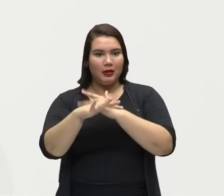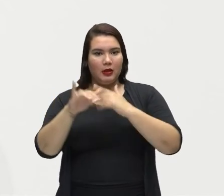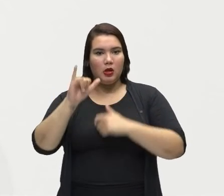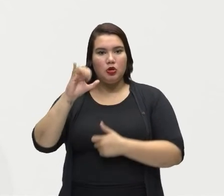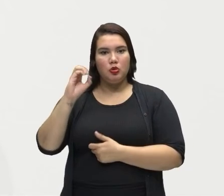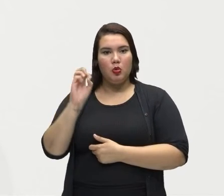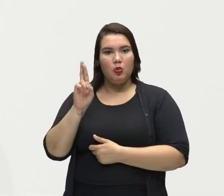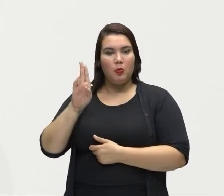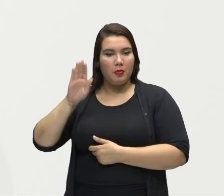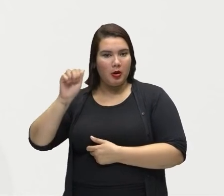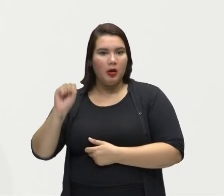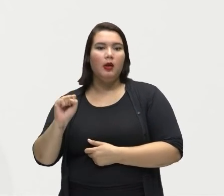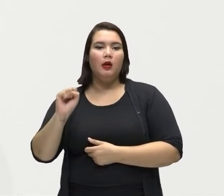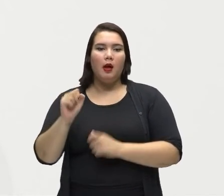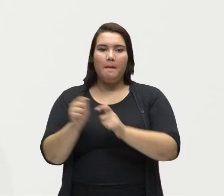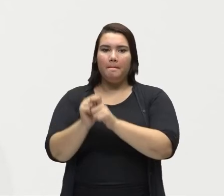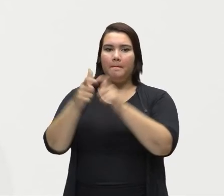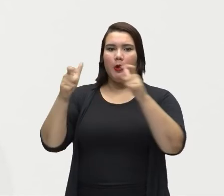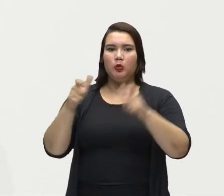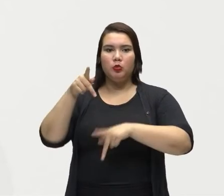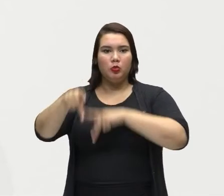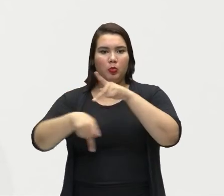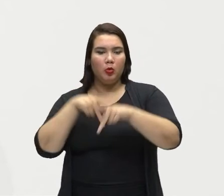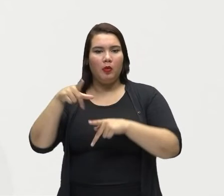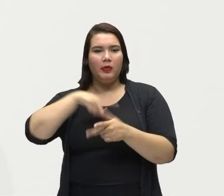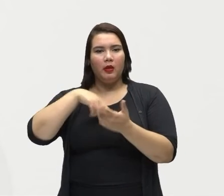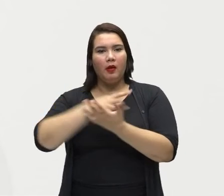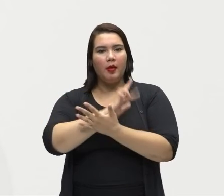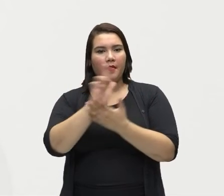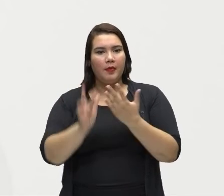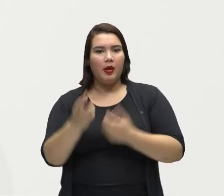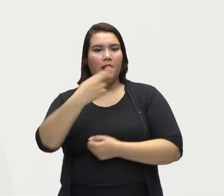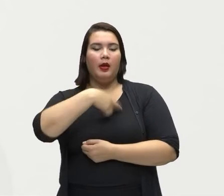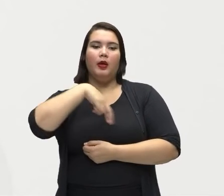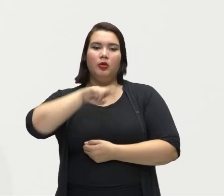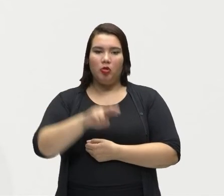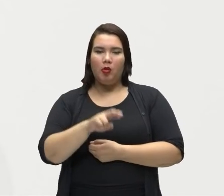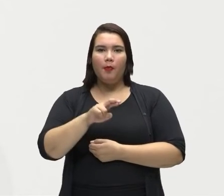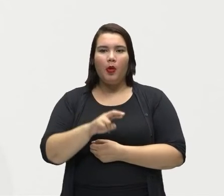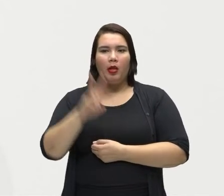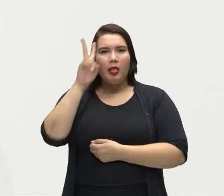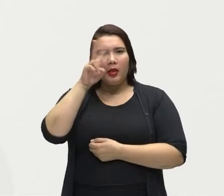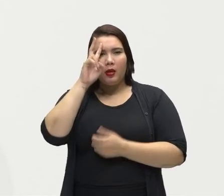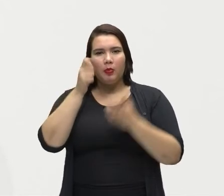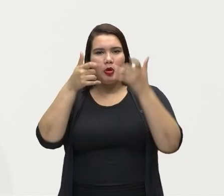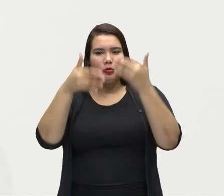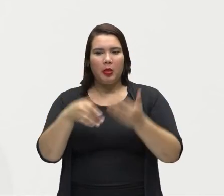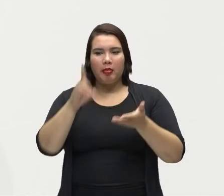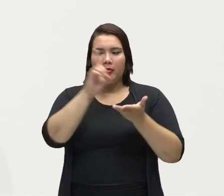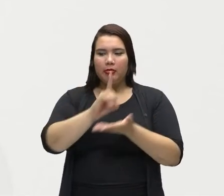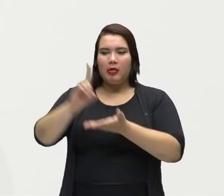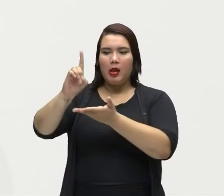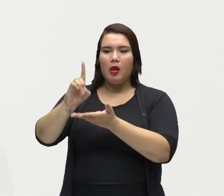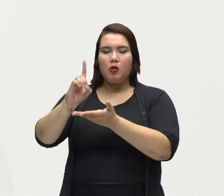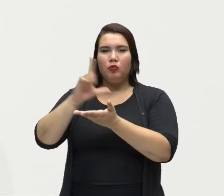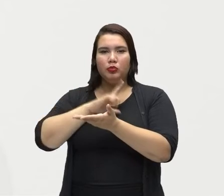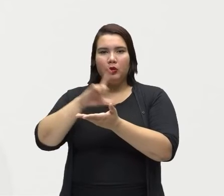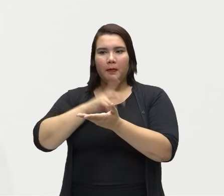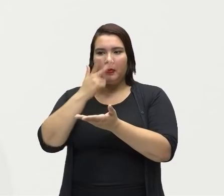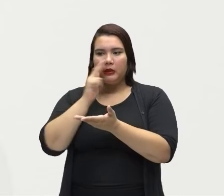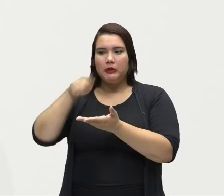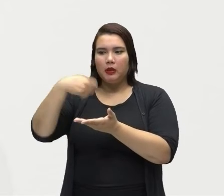tradições politeístas locais, sendo os orixás os seus deuses, tá? O povo